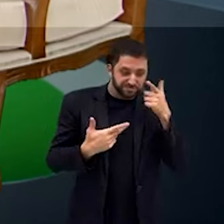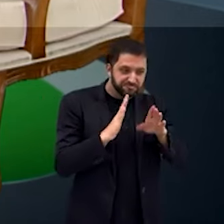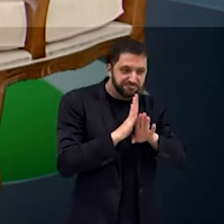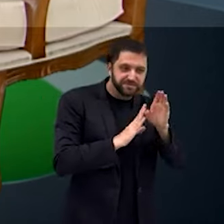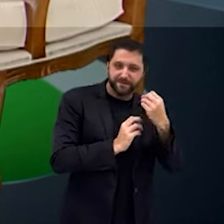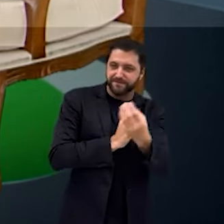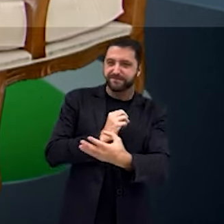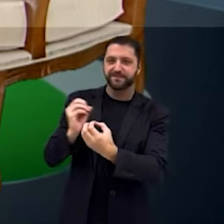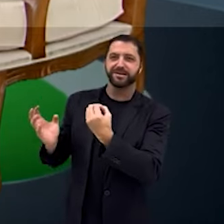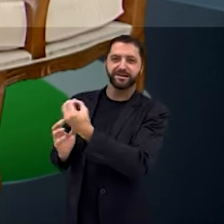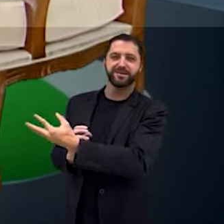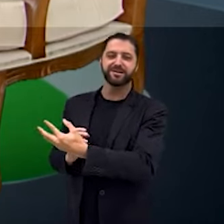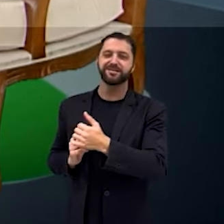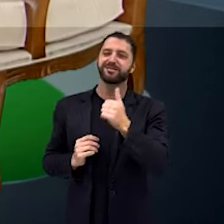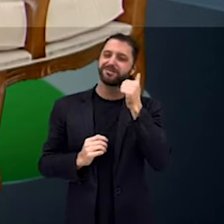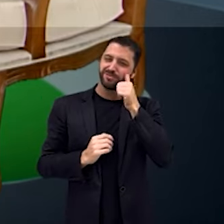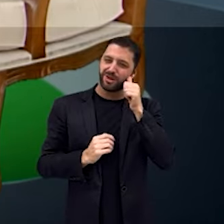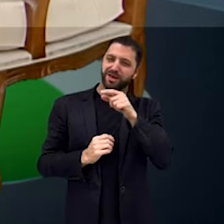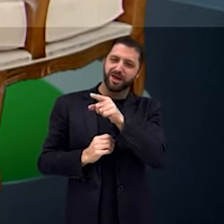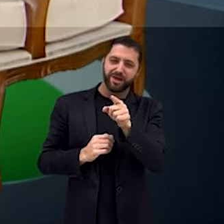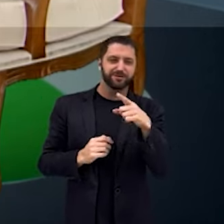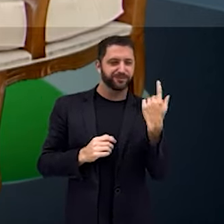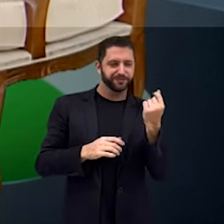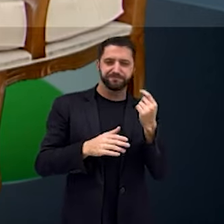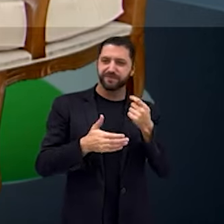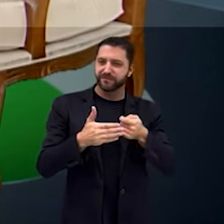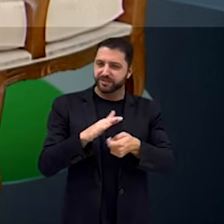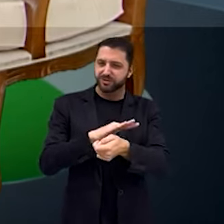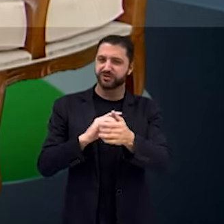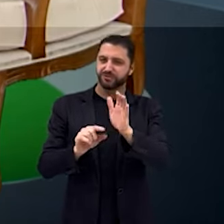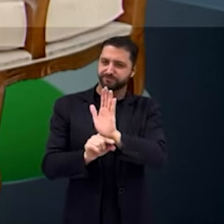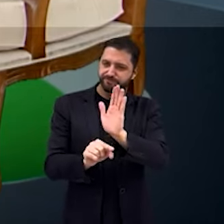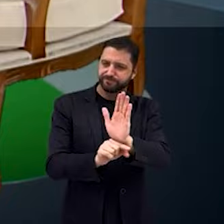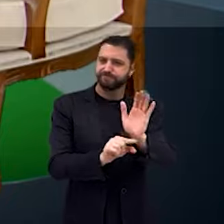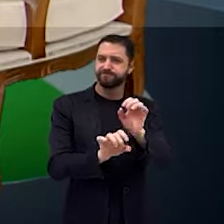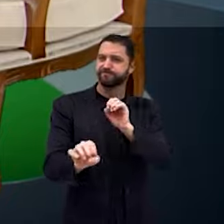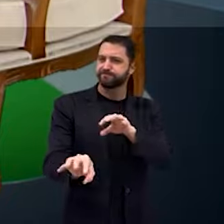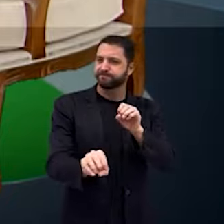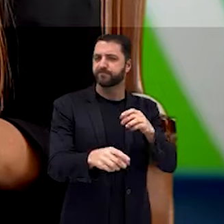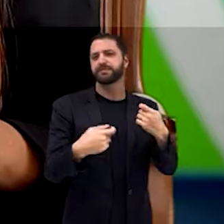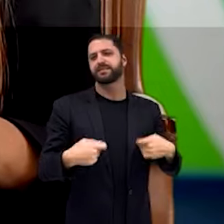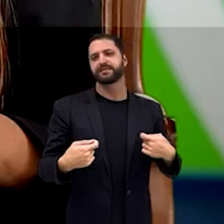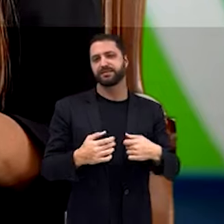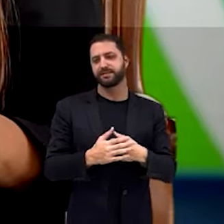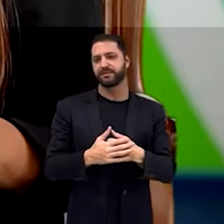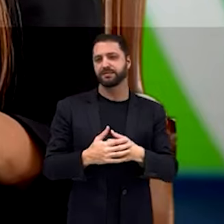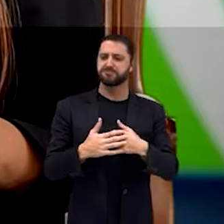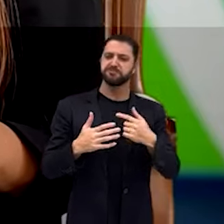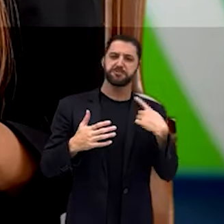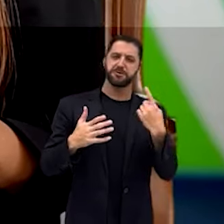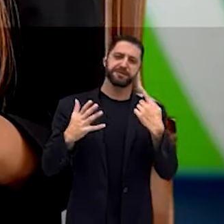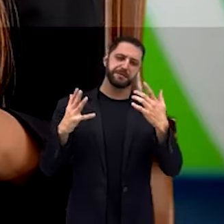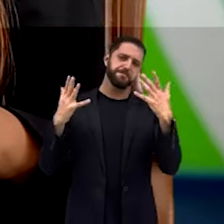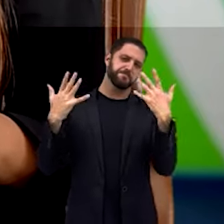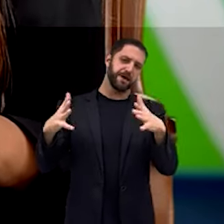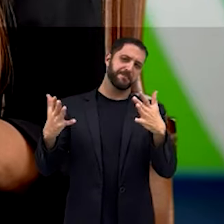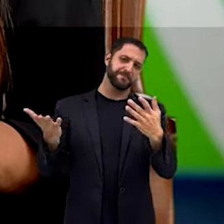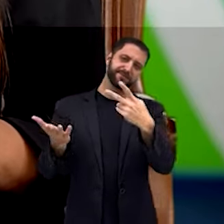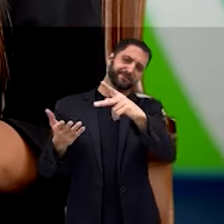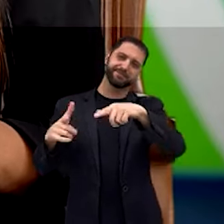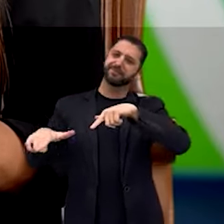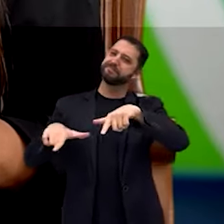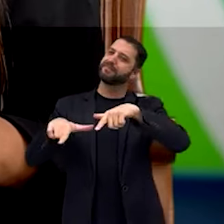tem, ela já logo pensa em compartilhar. É. Por isso que a gente tem que investir muito nas mulheres. E aqui a gente só tem que